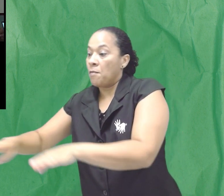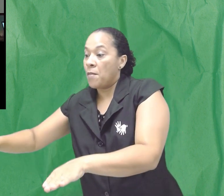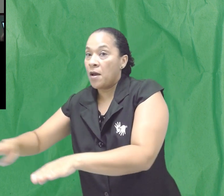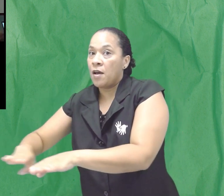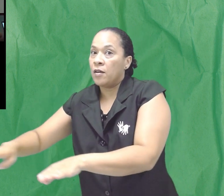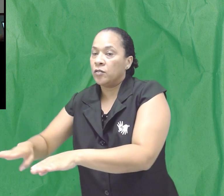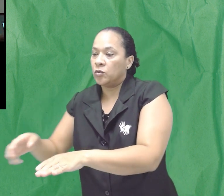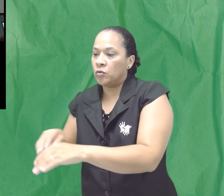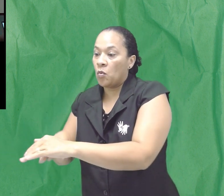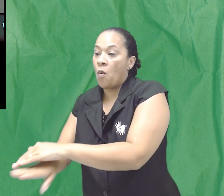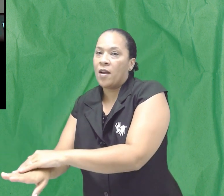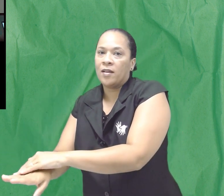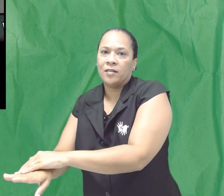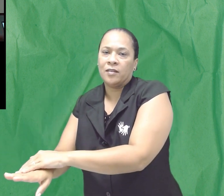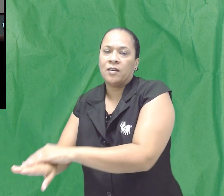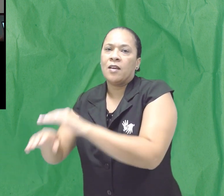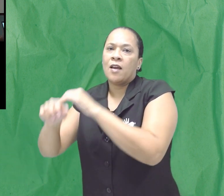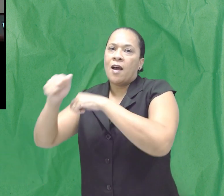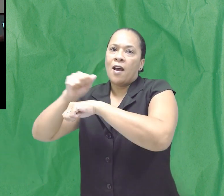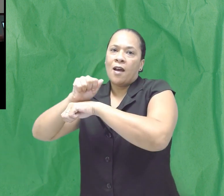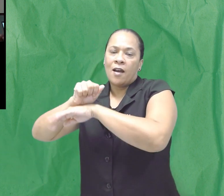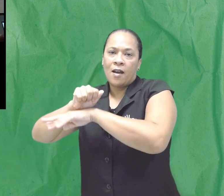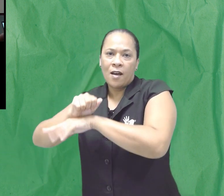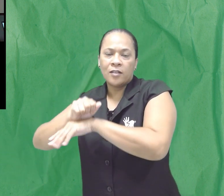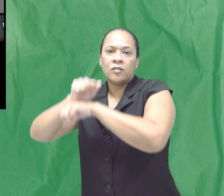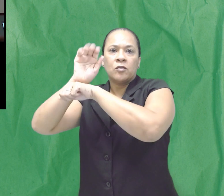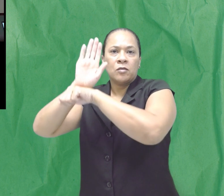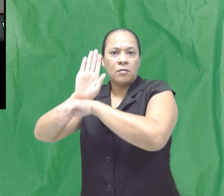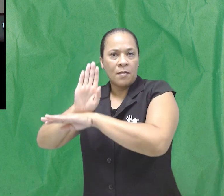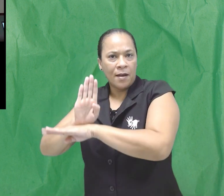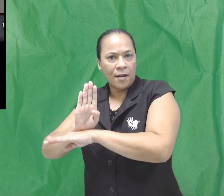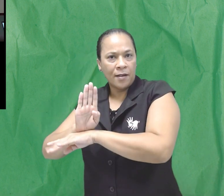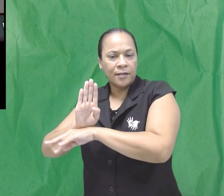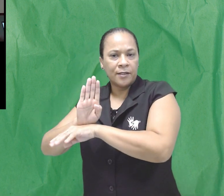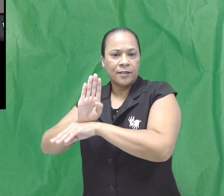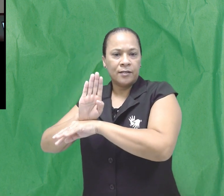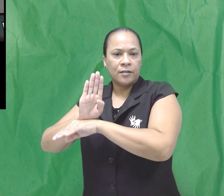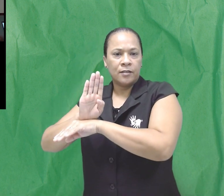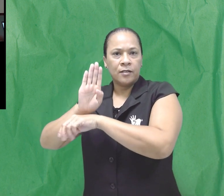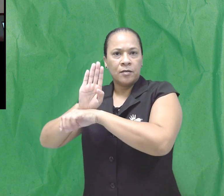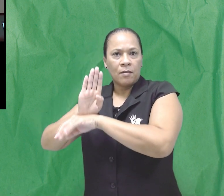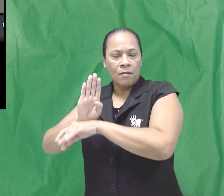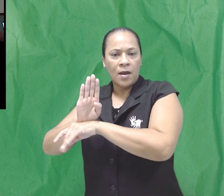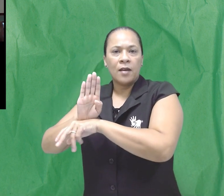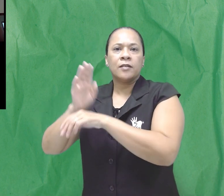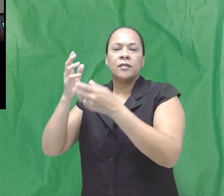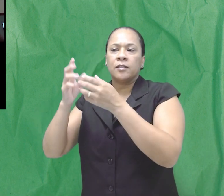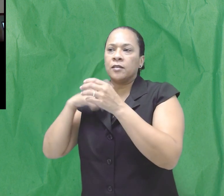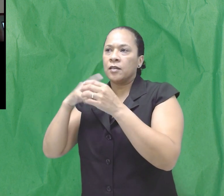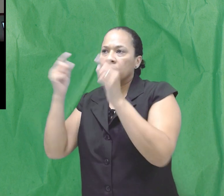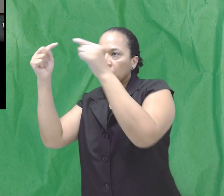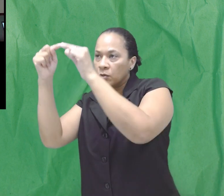inferiores. Ácidos e bases devem ser dispostos de acordo com a força relativa, sendo que os mais